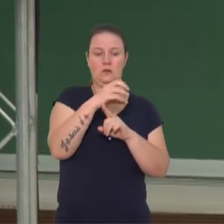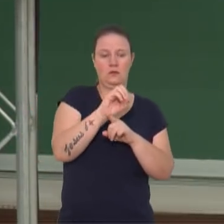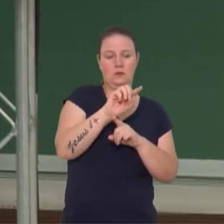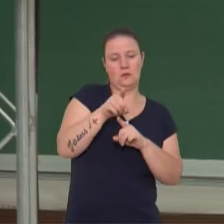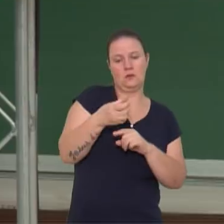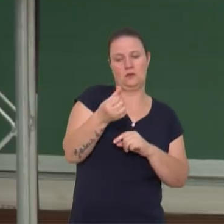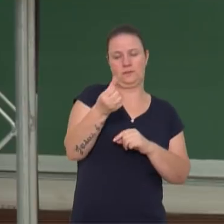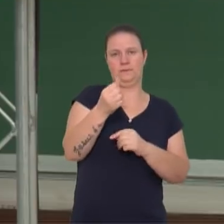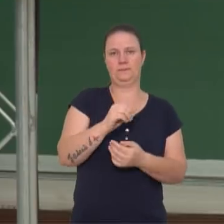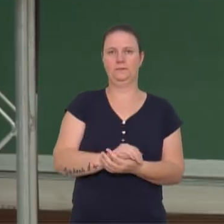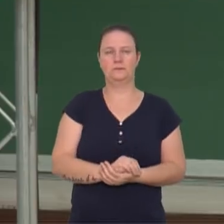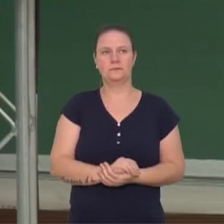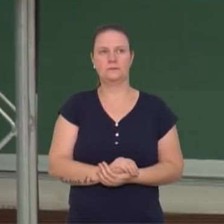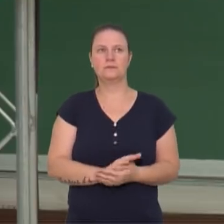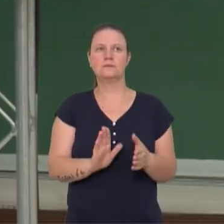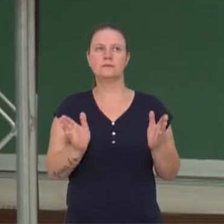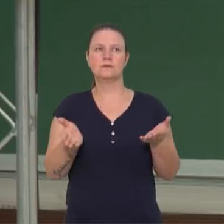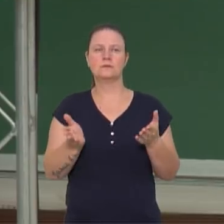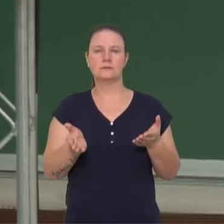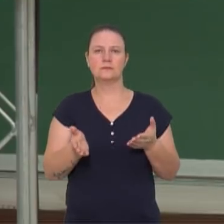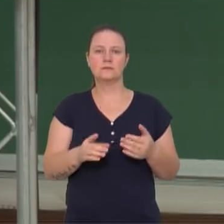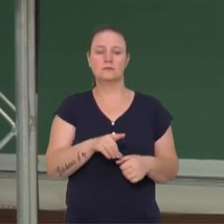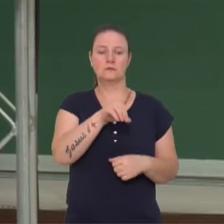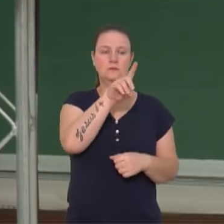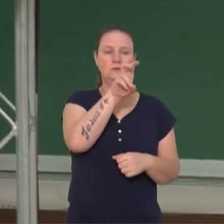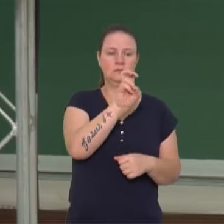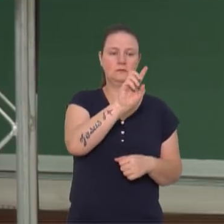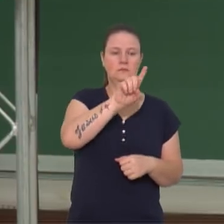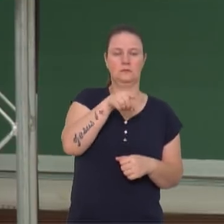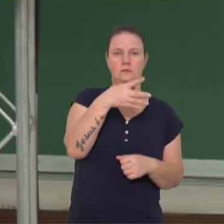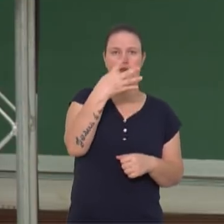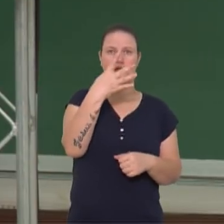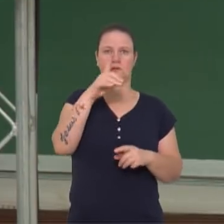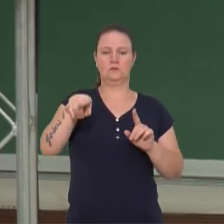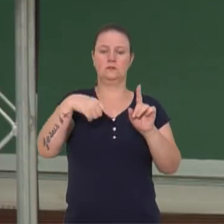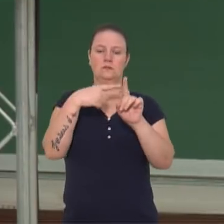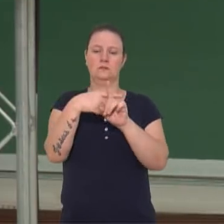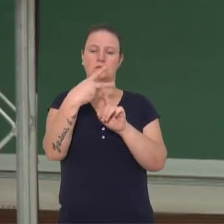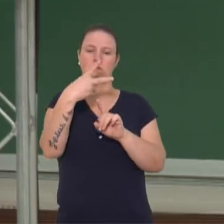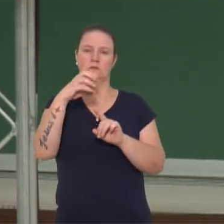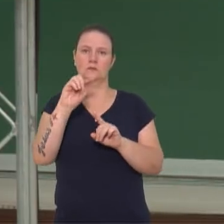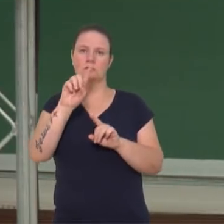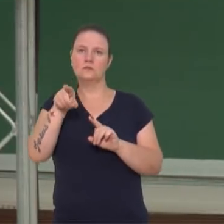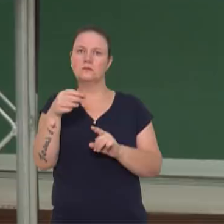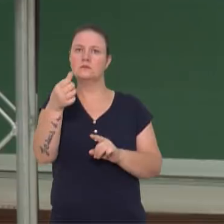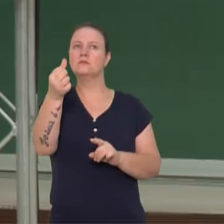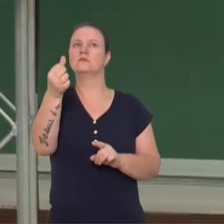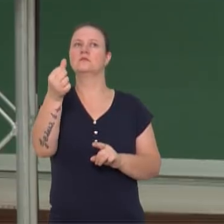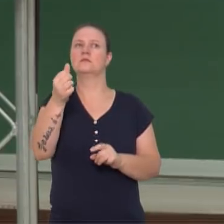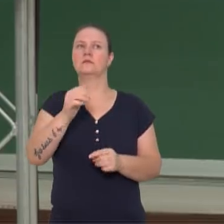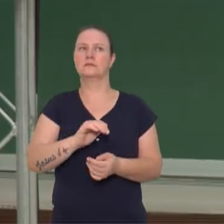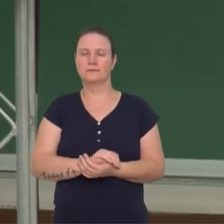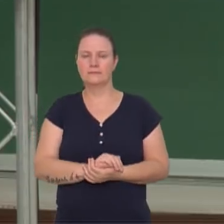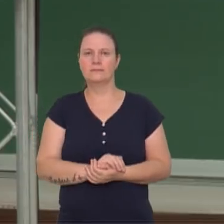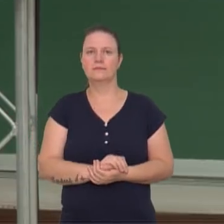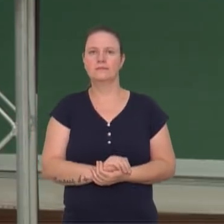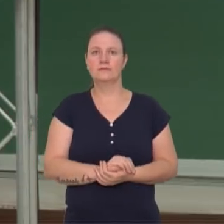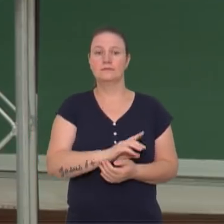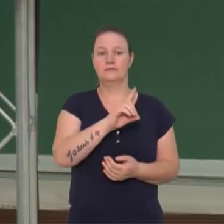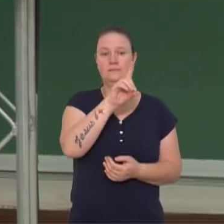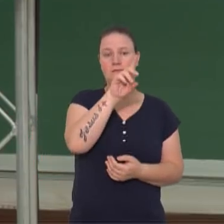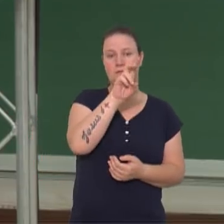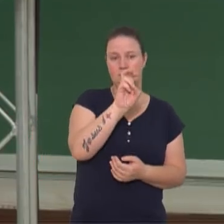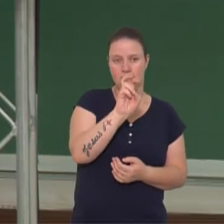Então, 15,4 mais 20,6, olha o que vai acontecer.